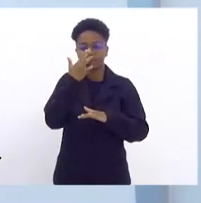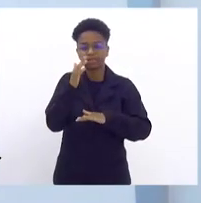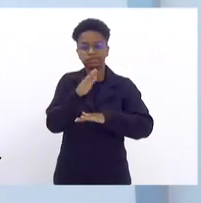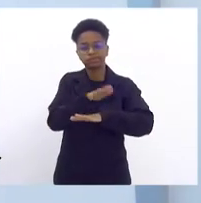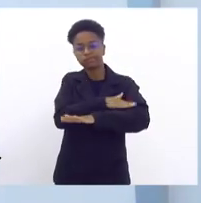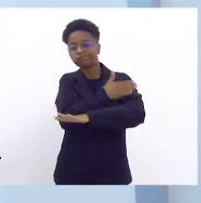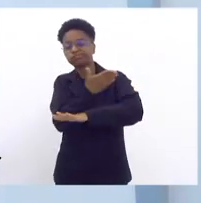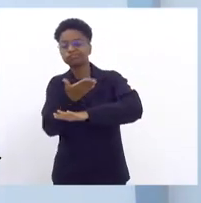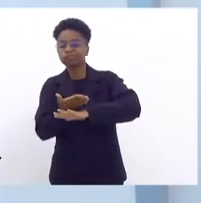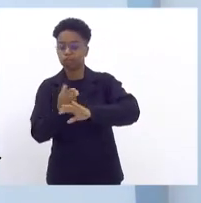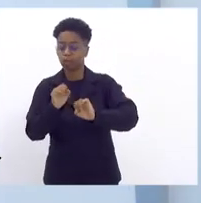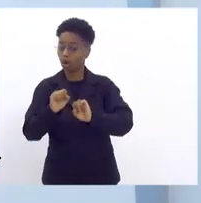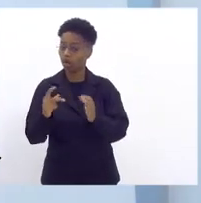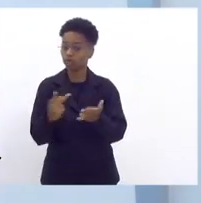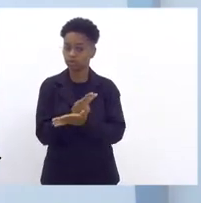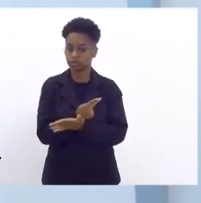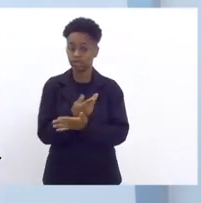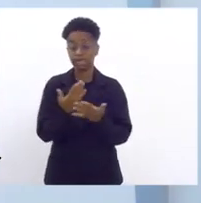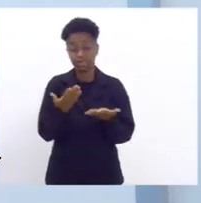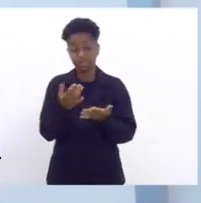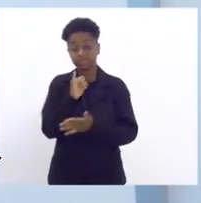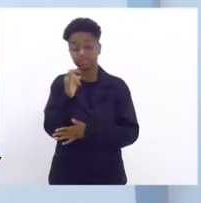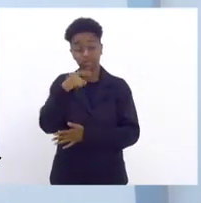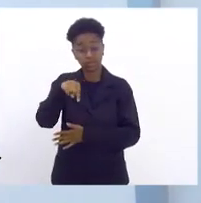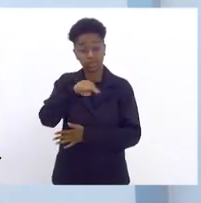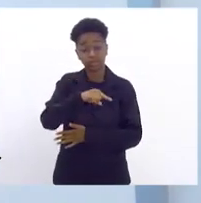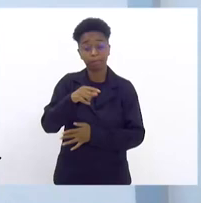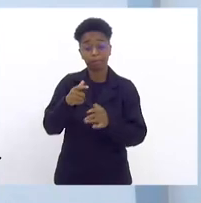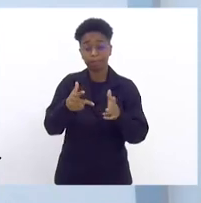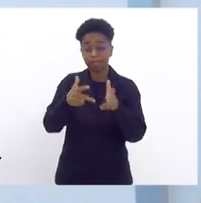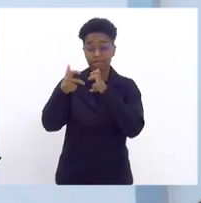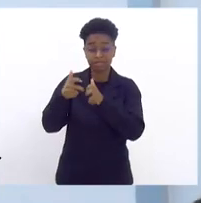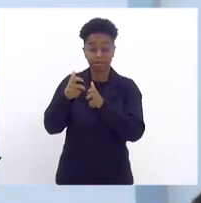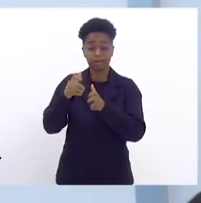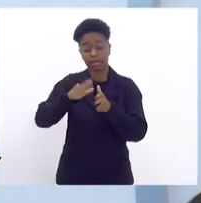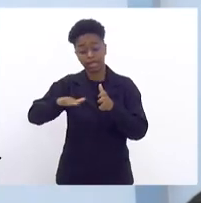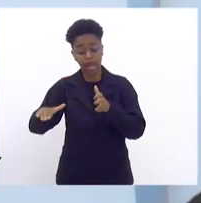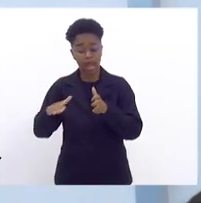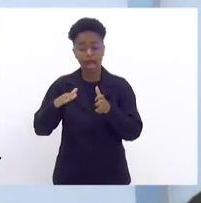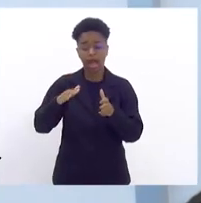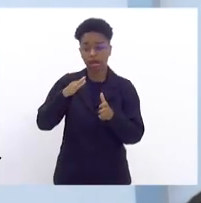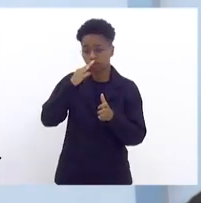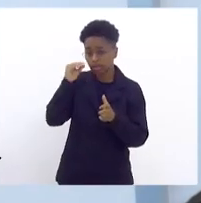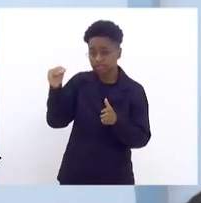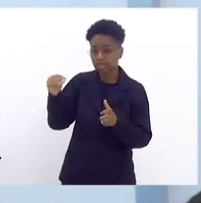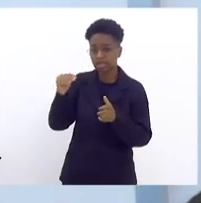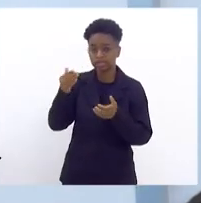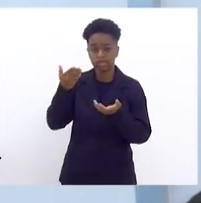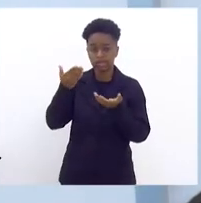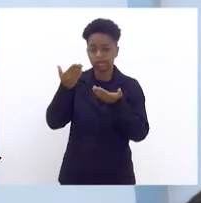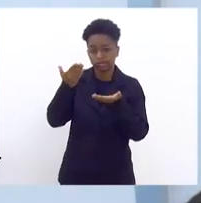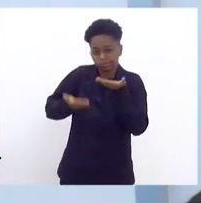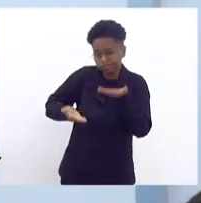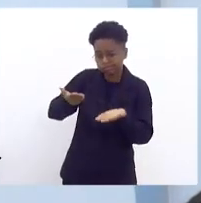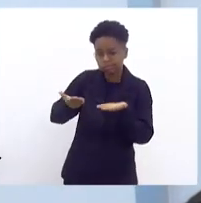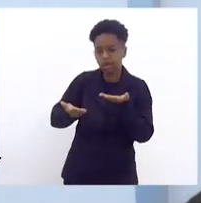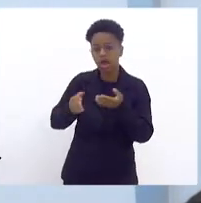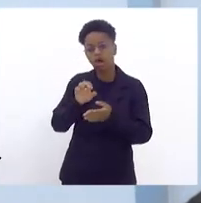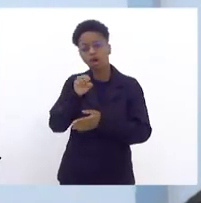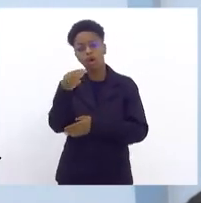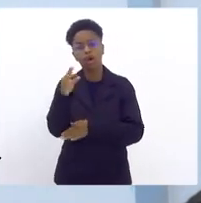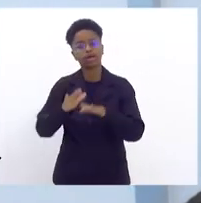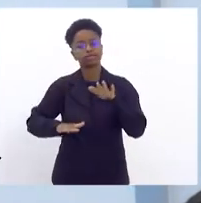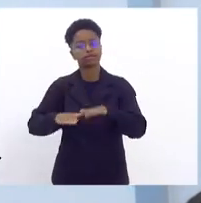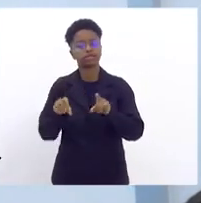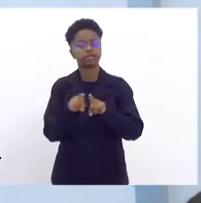dia todo então quando vemos uma pessoa se desorganizando uma criança um adolescente né Sem desorganizando e às vezes